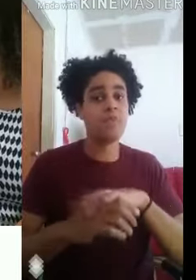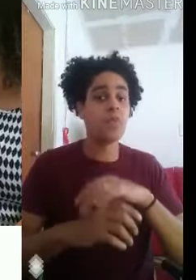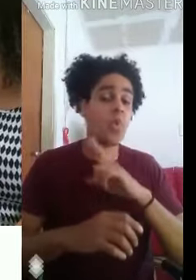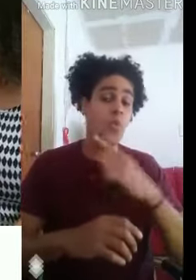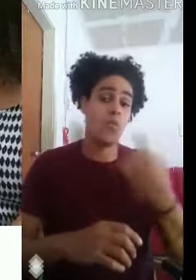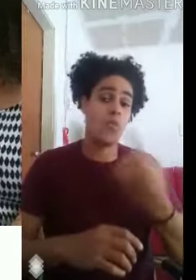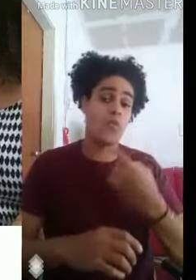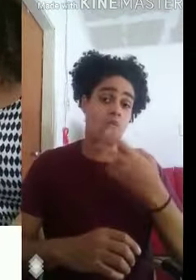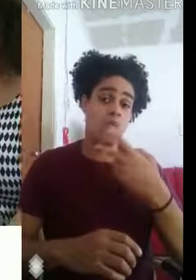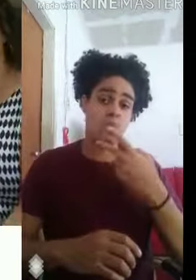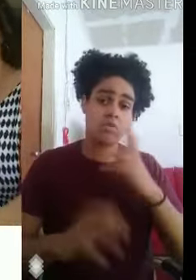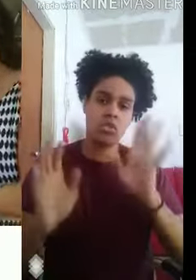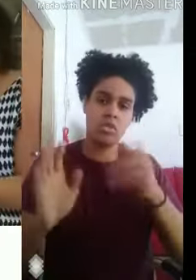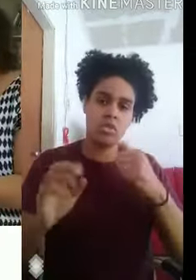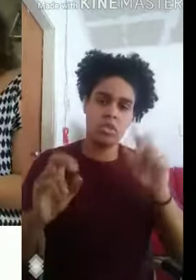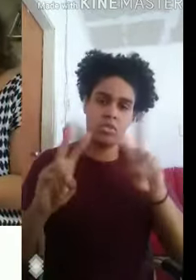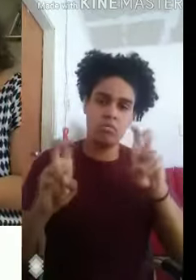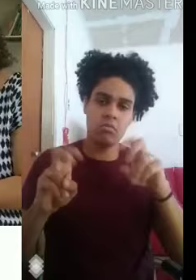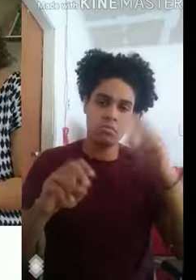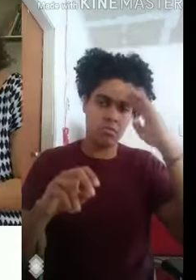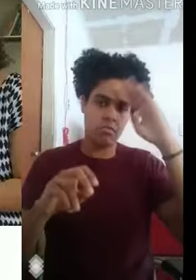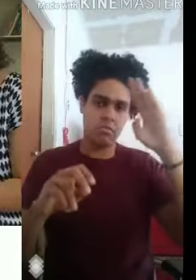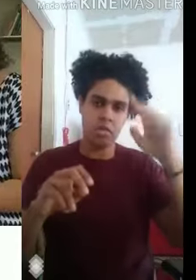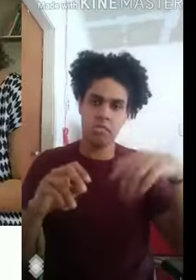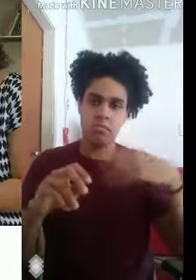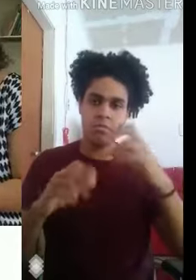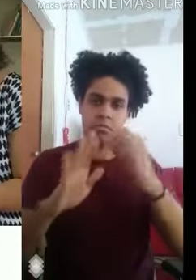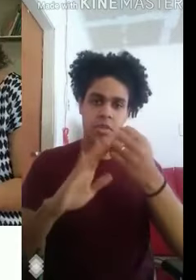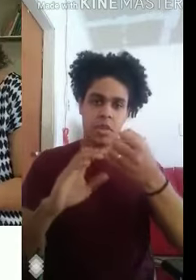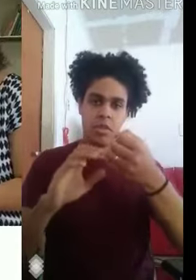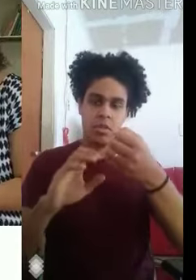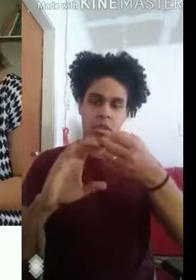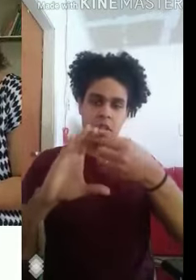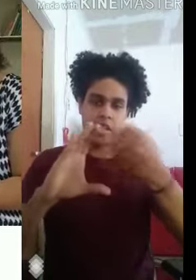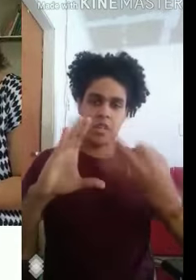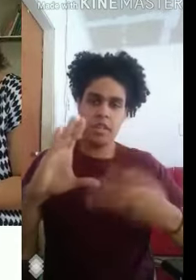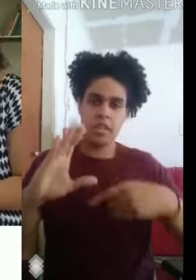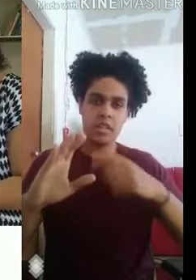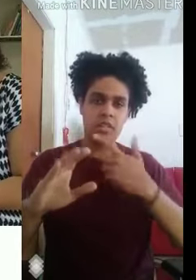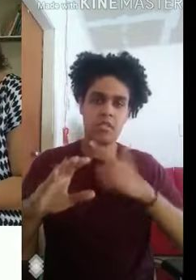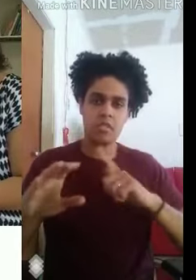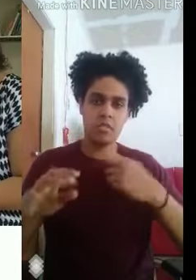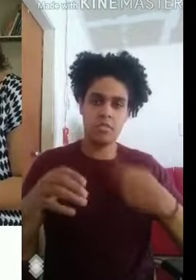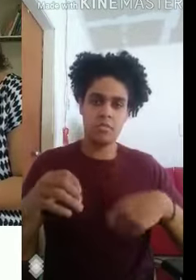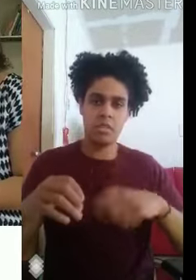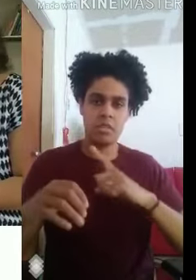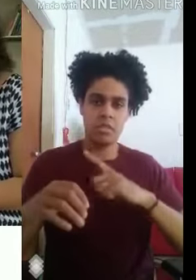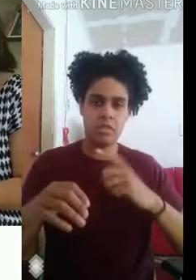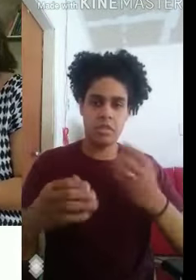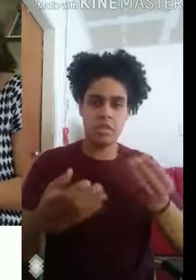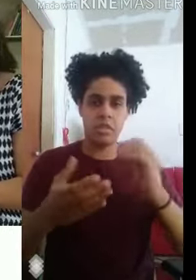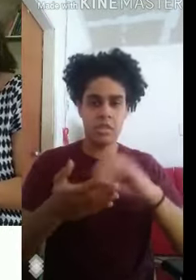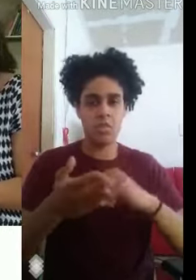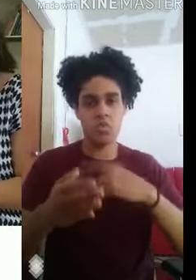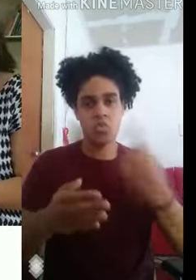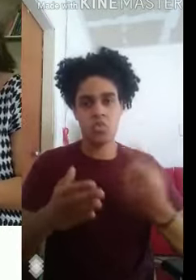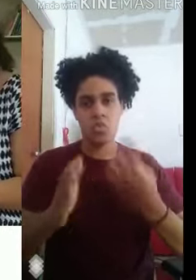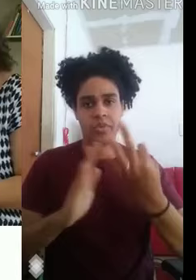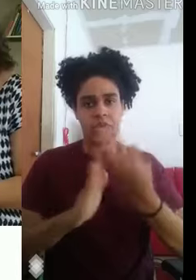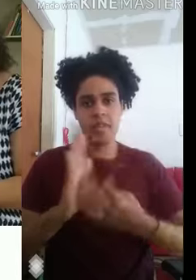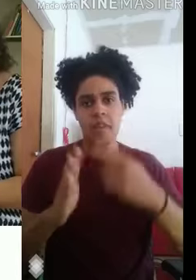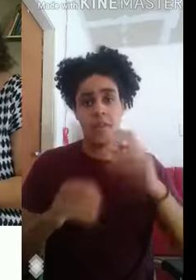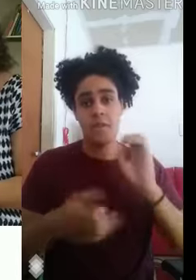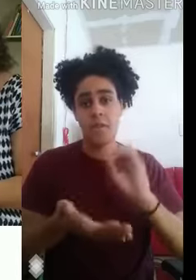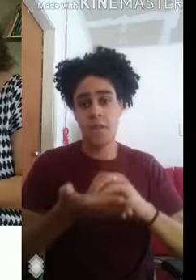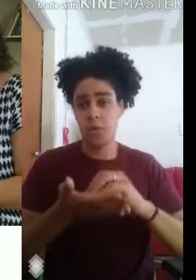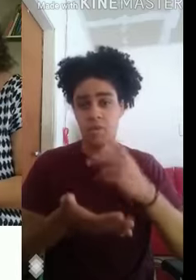Bom, falamos aqui das principais características da linguagem que nós devemos considerar em nosso texto. Falta falar de algo